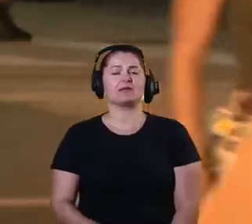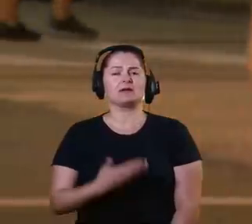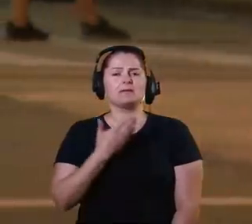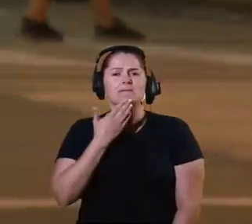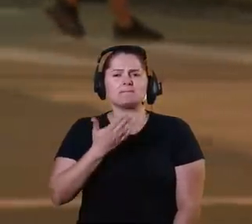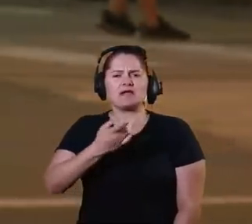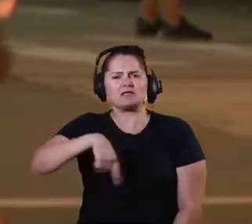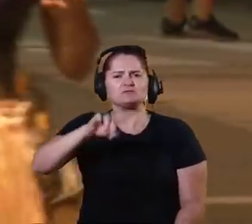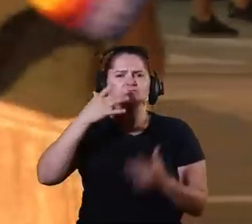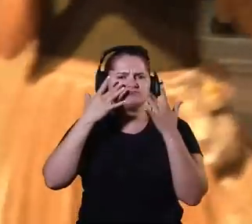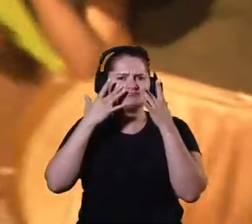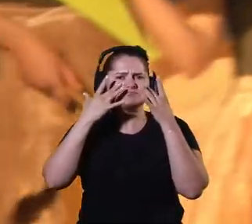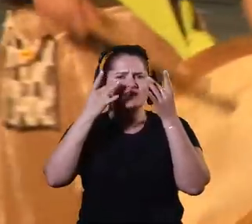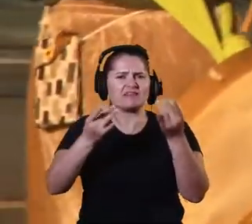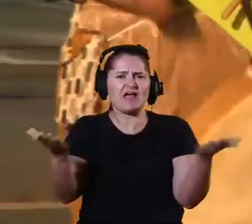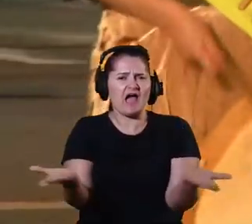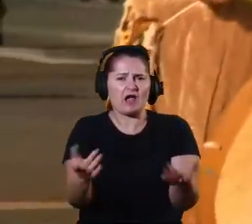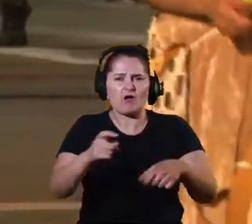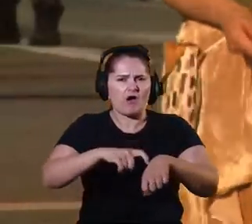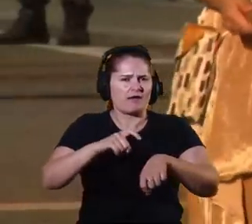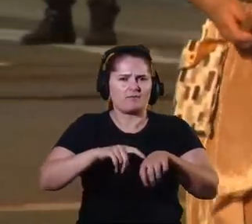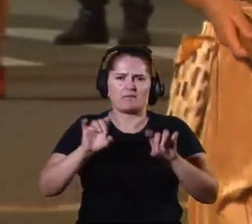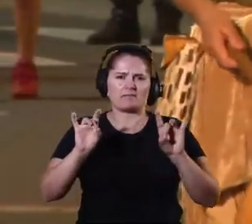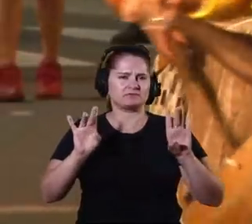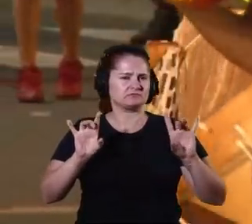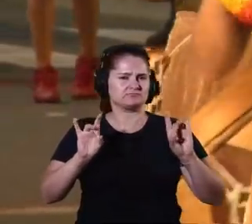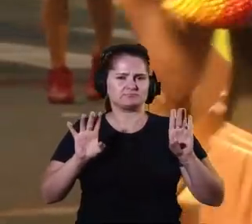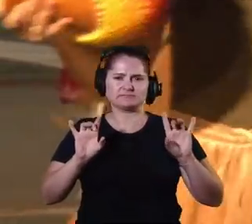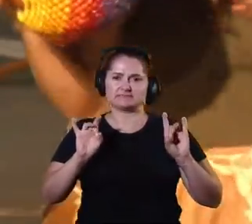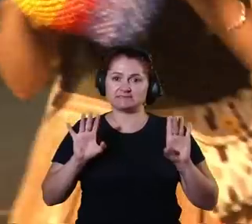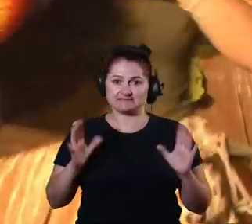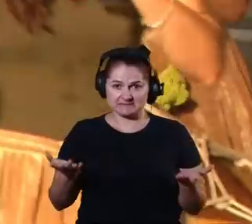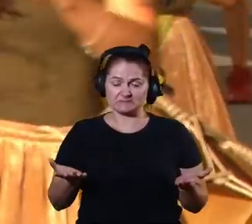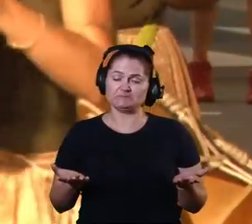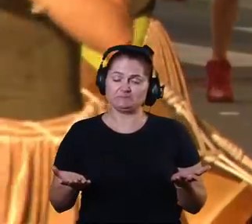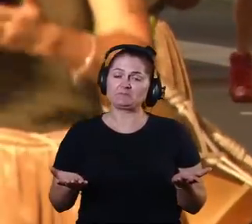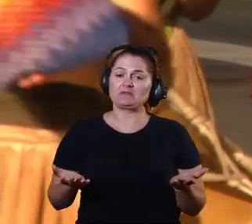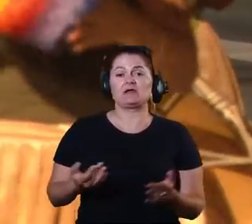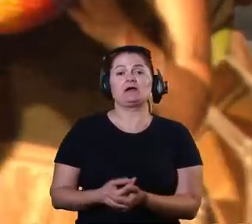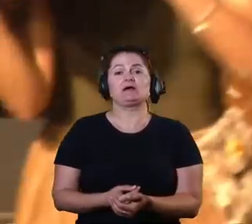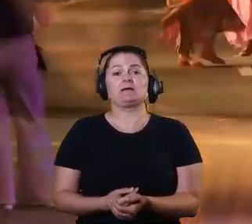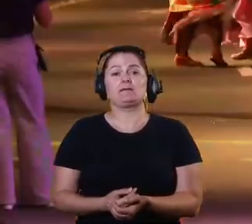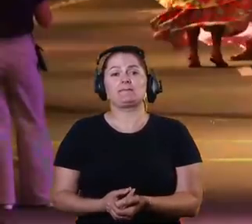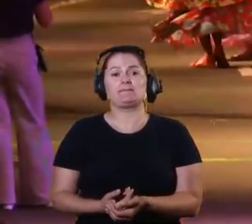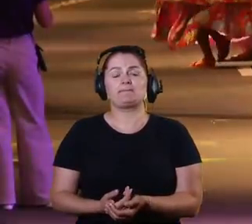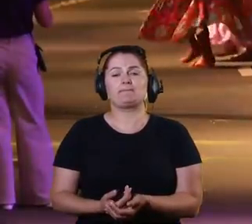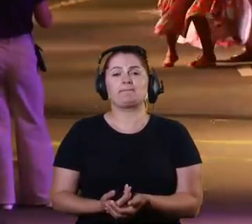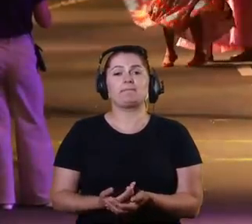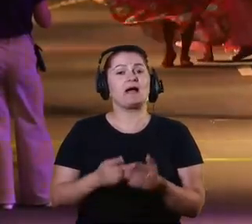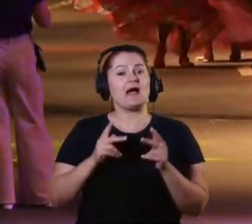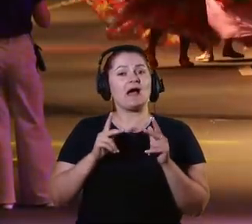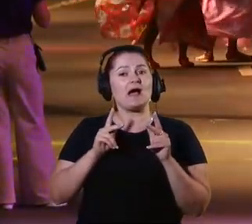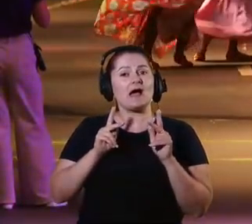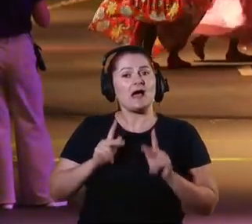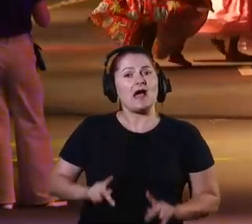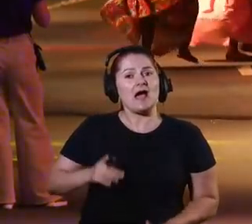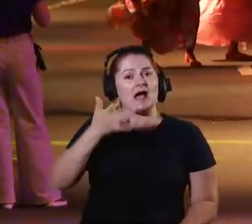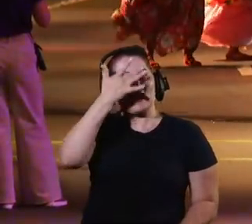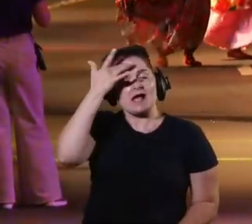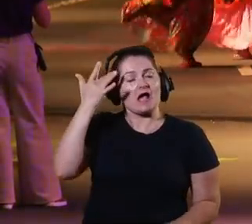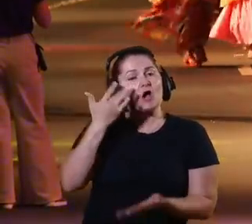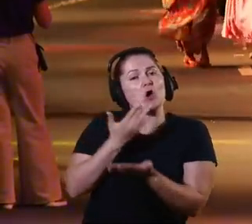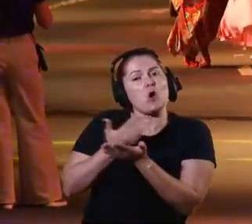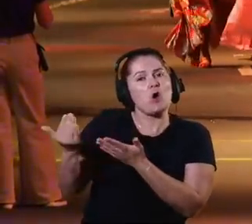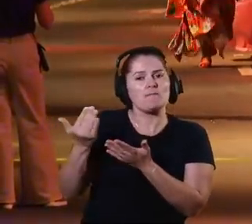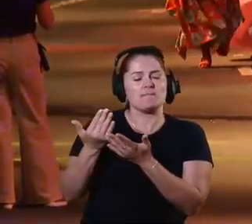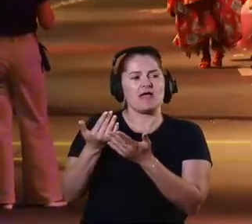atenção porque agora vem o diferencial do grande desfile. Quando as pessoas começam a reunir as